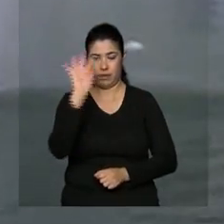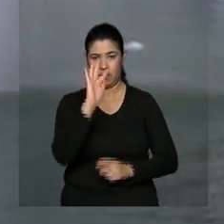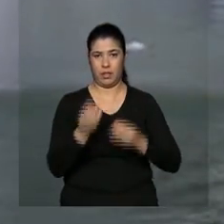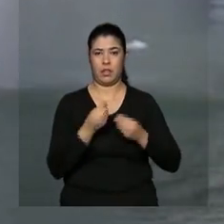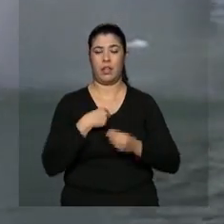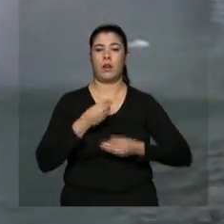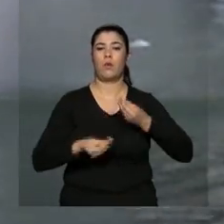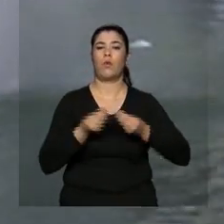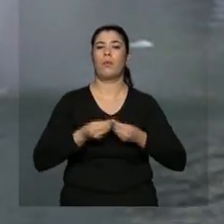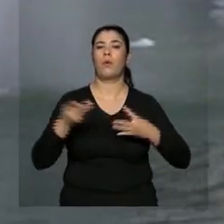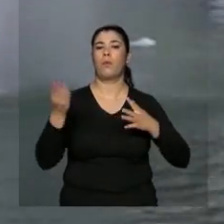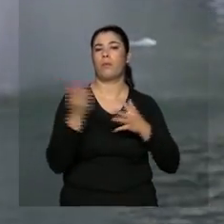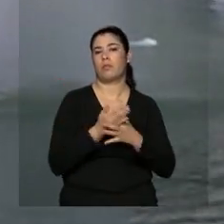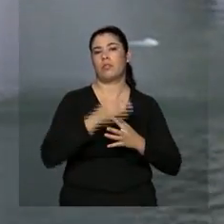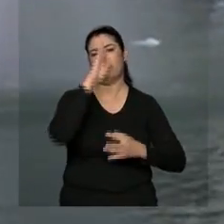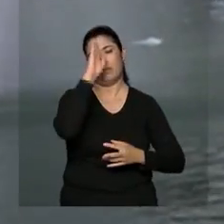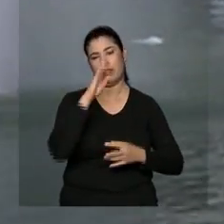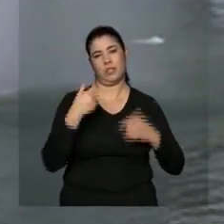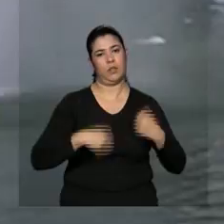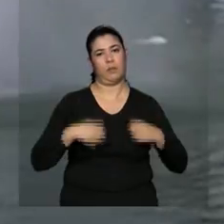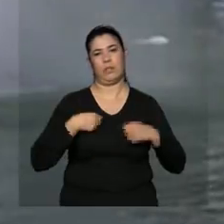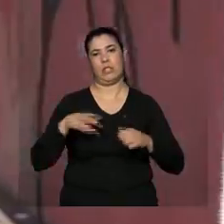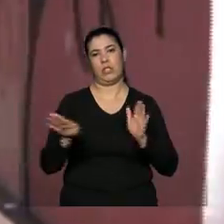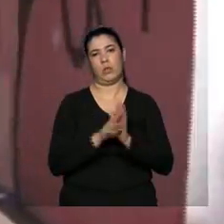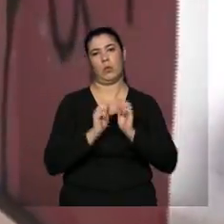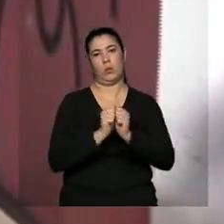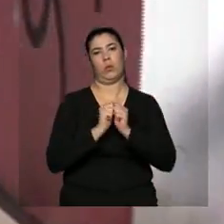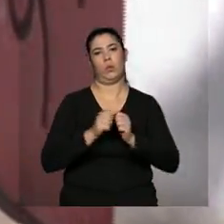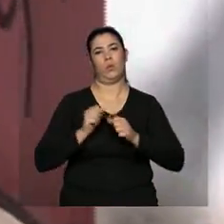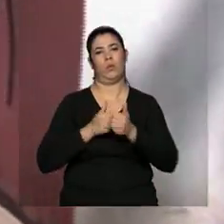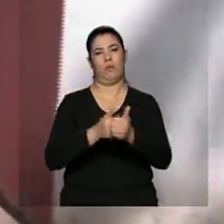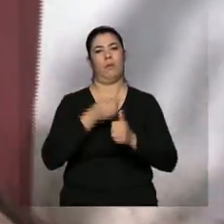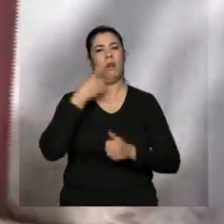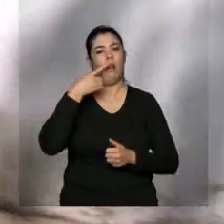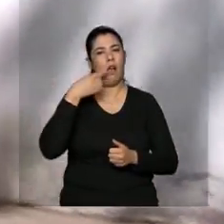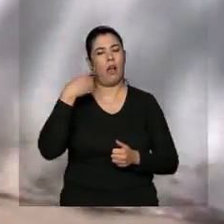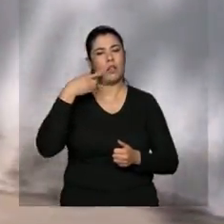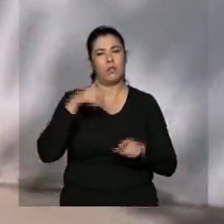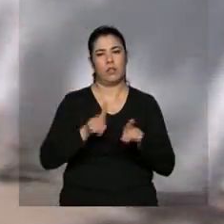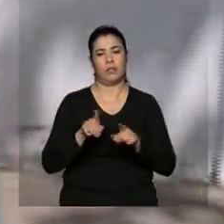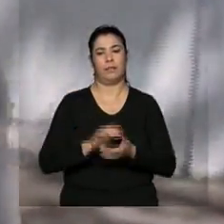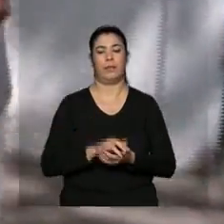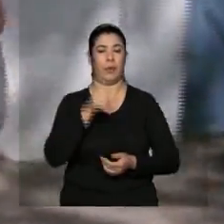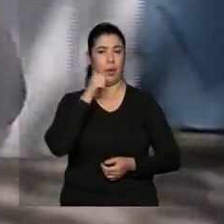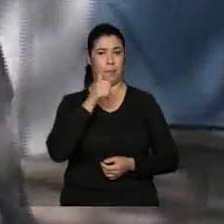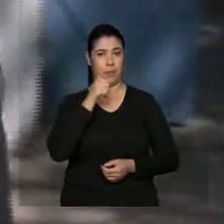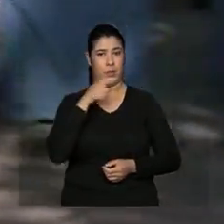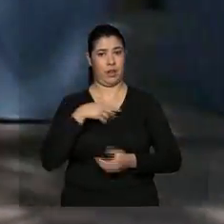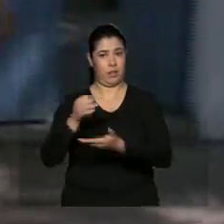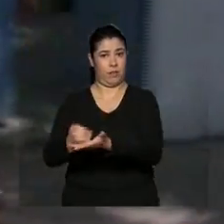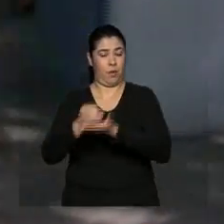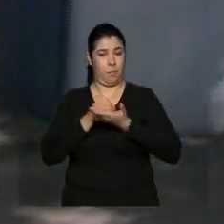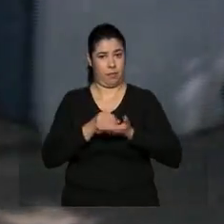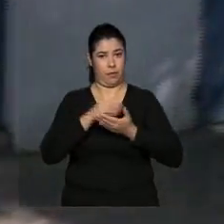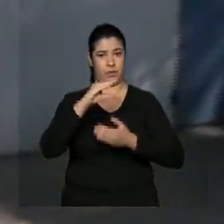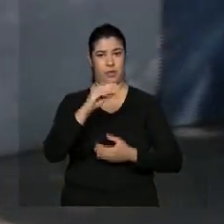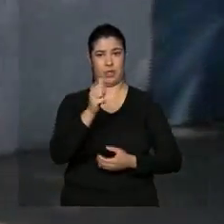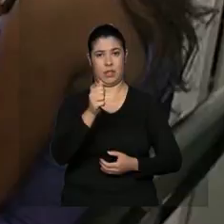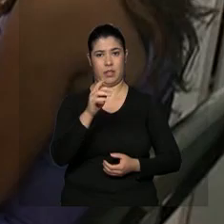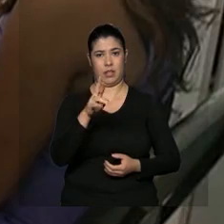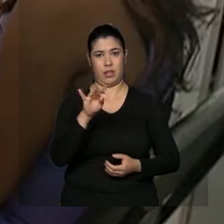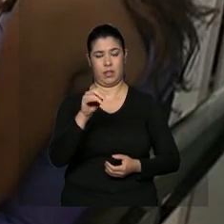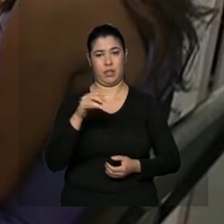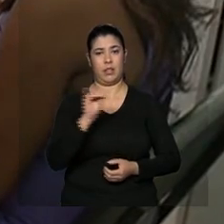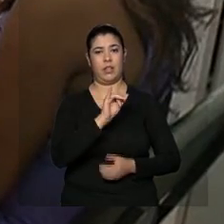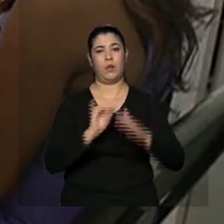procedimento é gratuito e não exige a presença de advogado. Foi o que Meirelle fez com o apoio da Cáritas, instituição da Igreja Católica